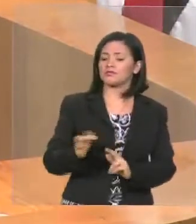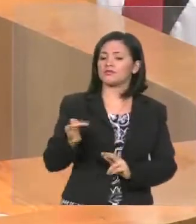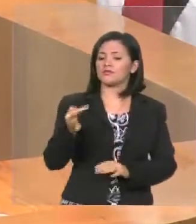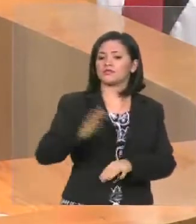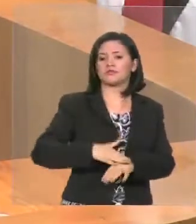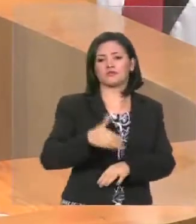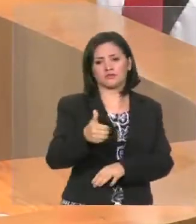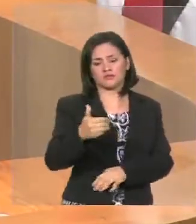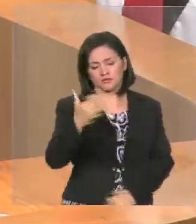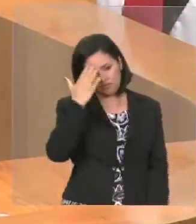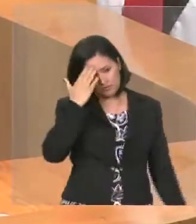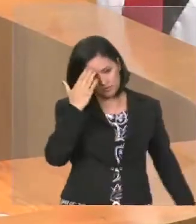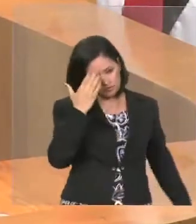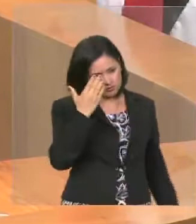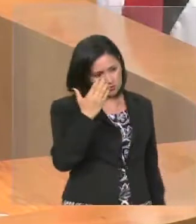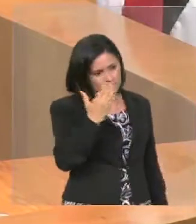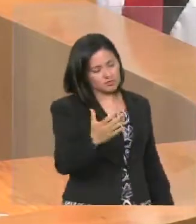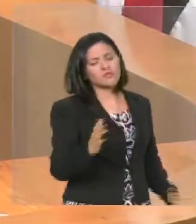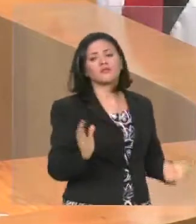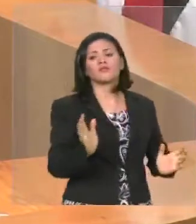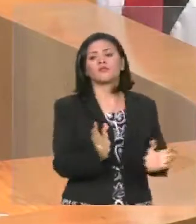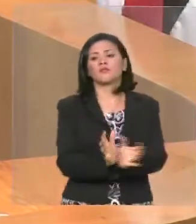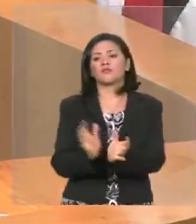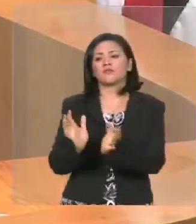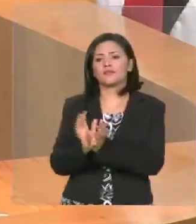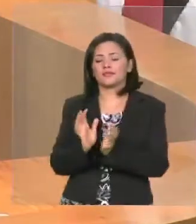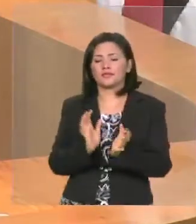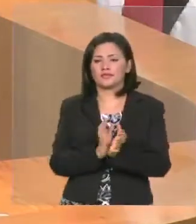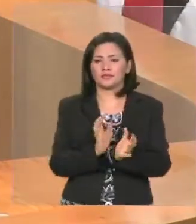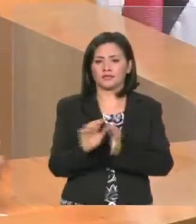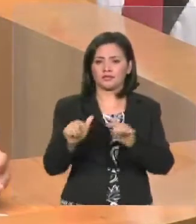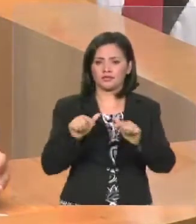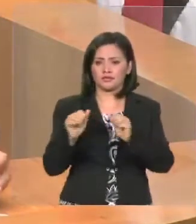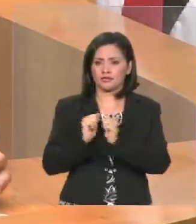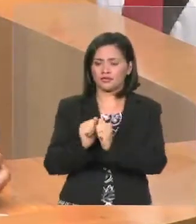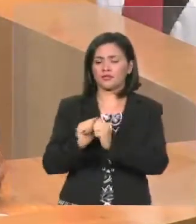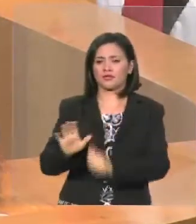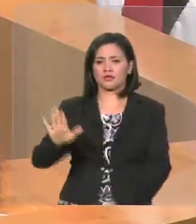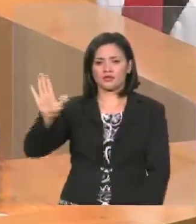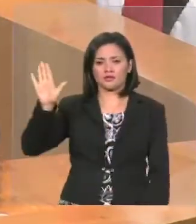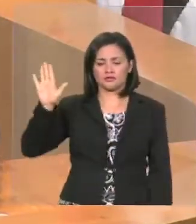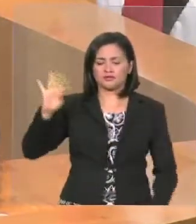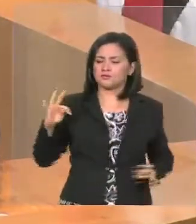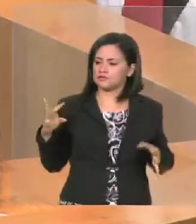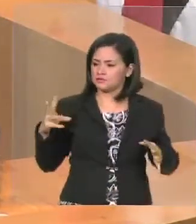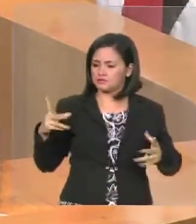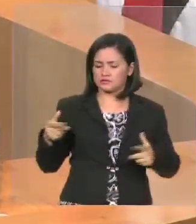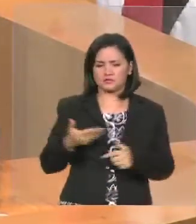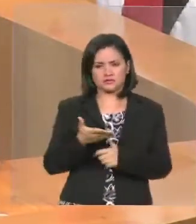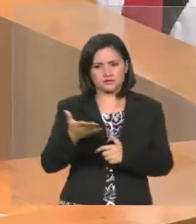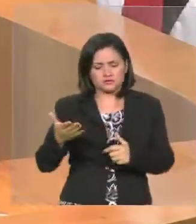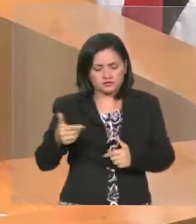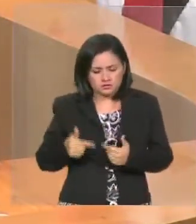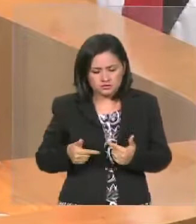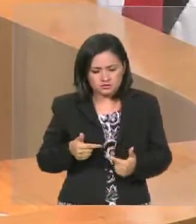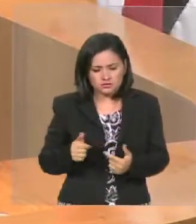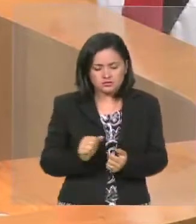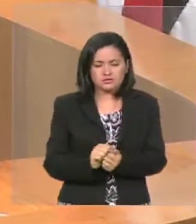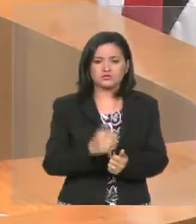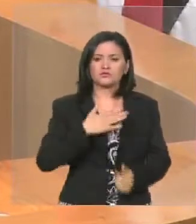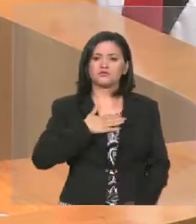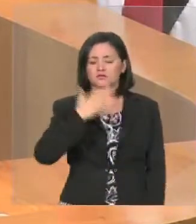membros da minha brava equipe de campanha, todos vocês foram guerreiros. Agradeço à minha